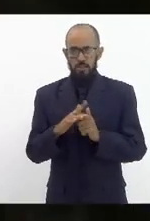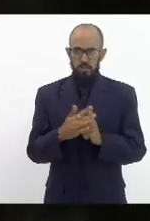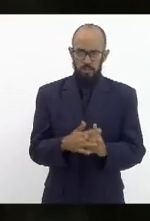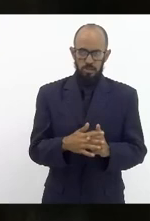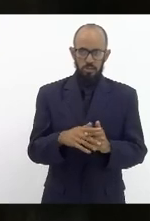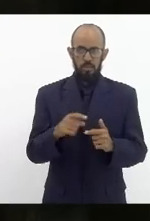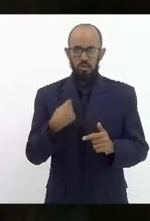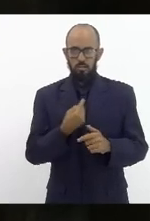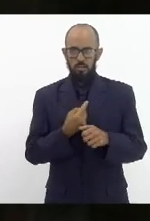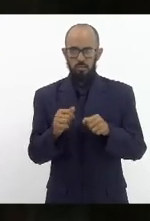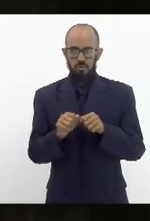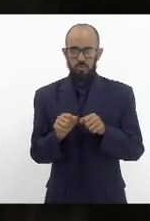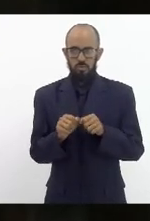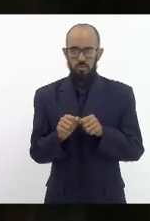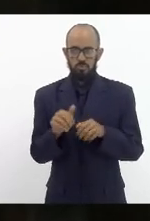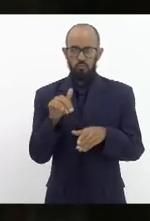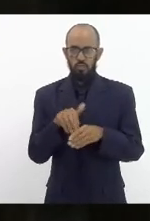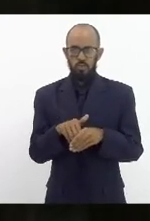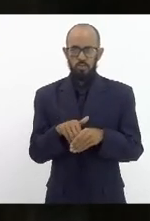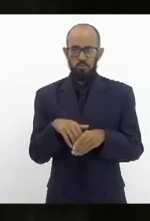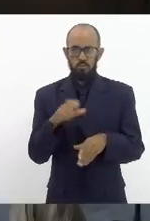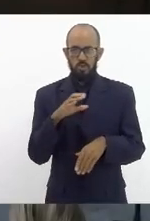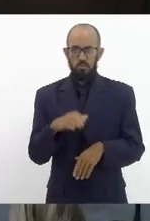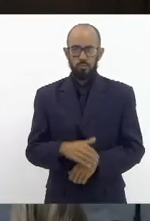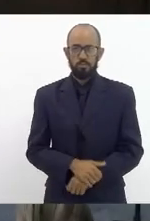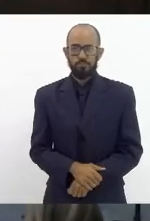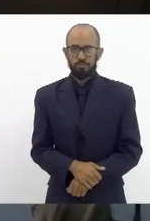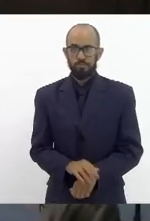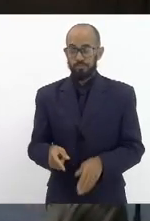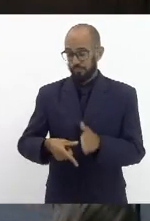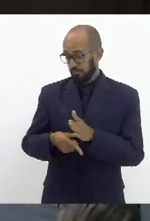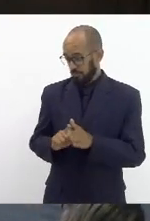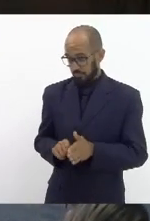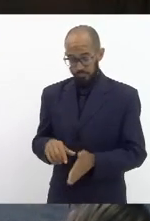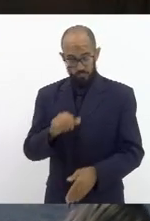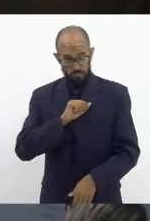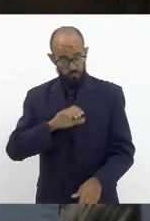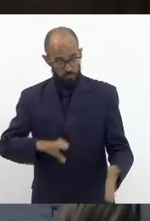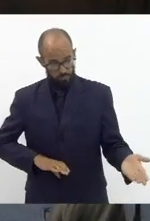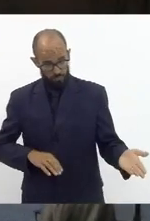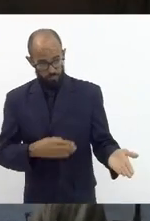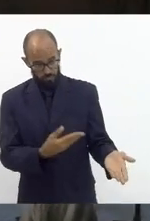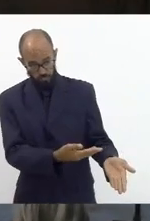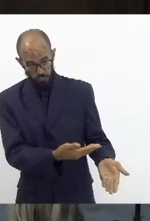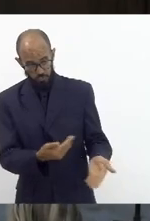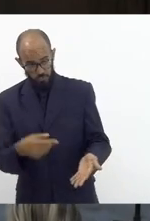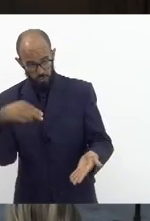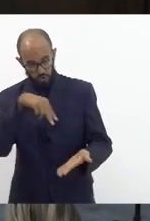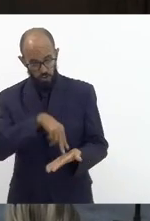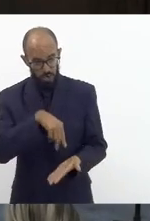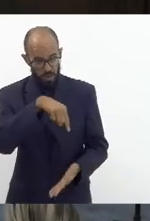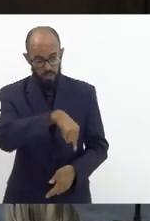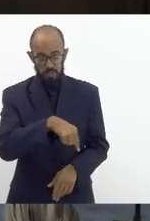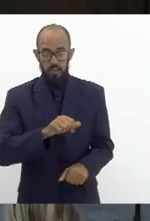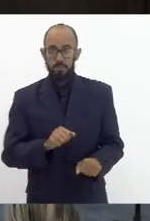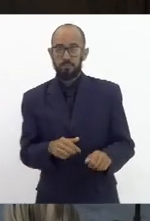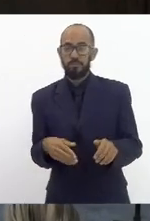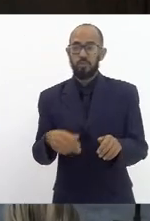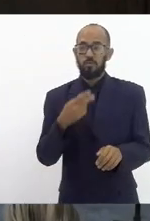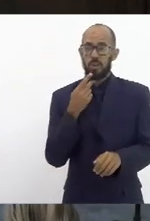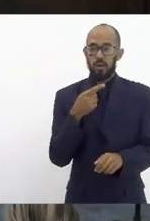faz... Presidente, e vota na próxima antes semana, da sua chegada, eu ressaltei aqui que a sua presidência na Assembleia Legislativa